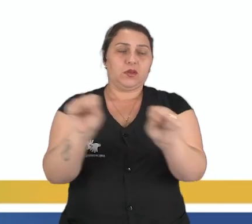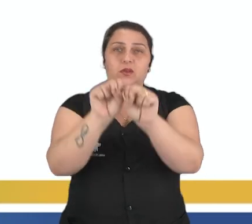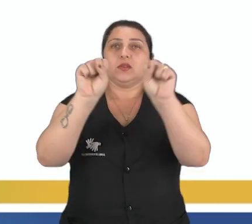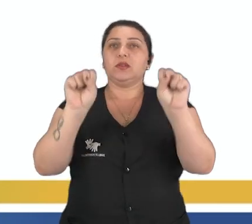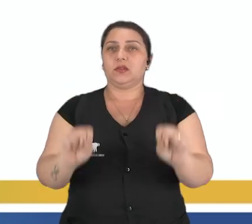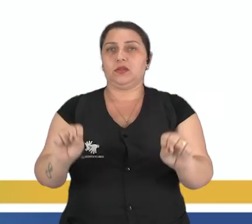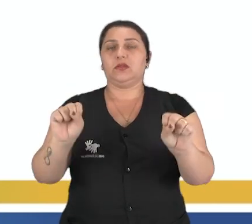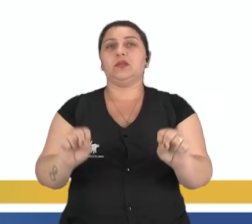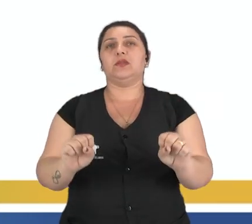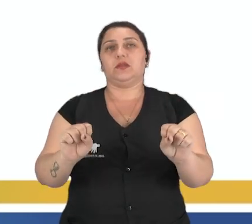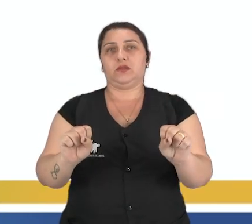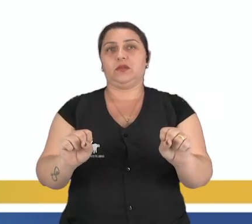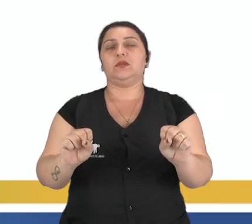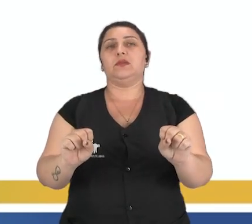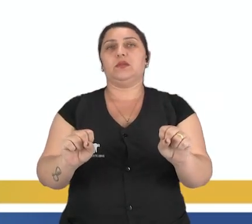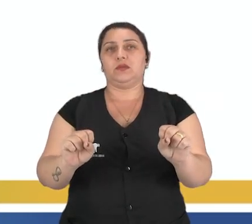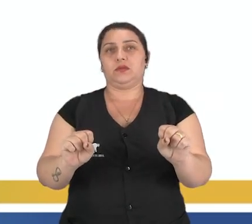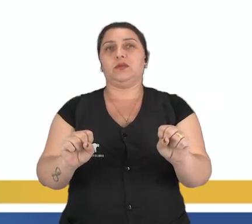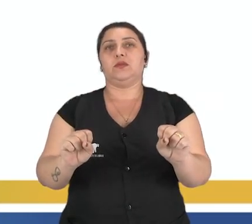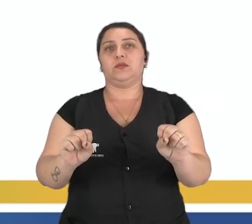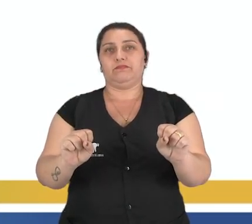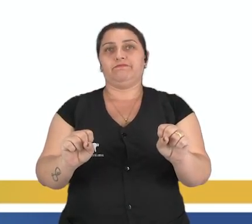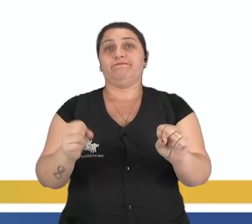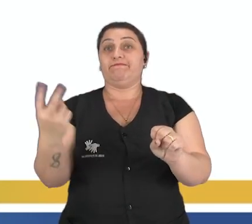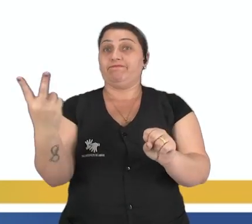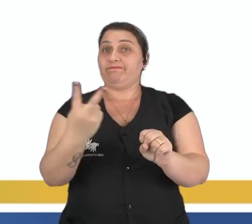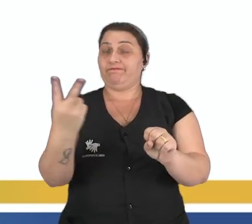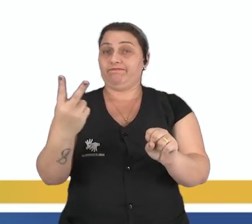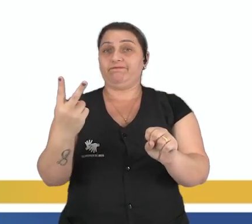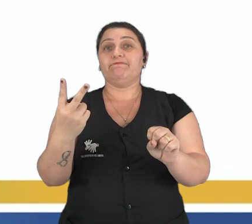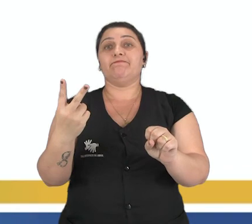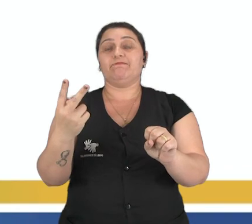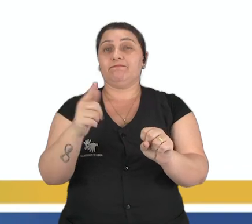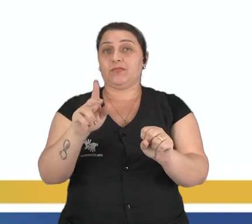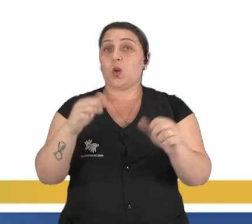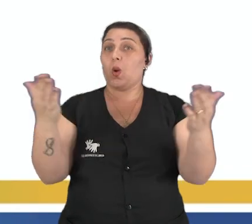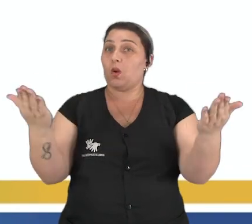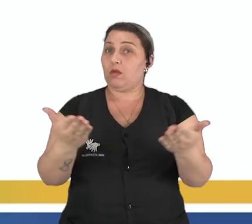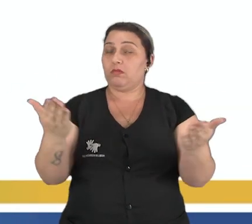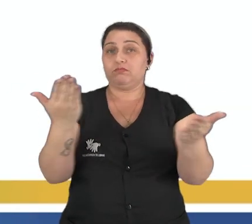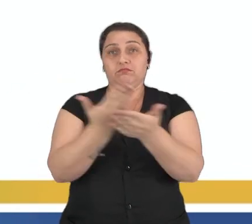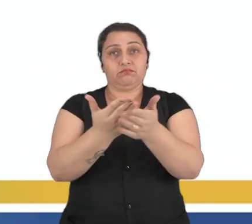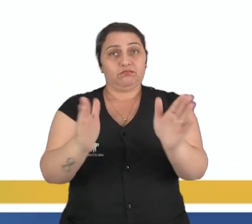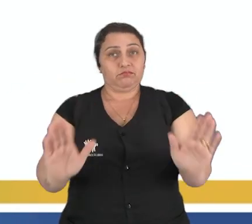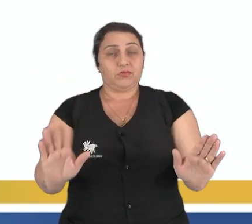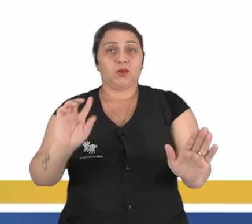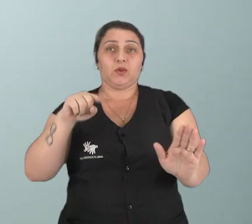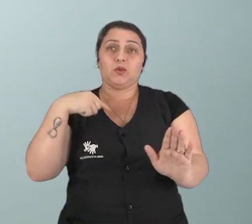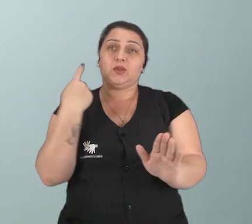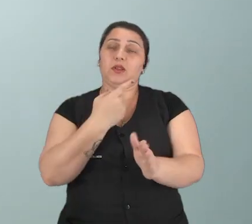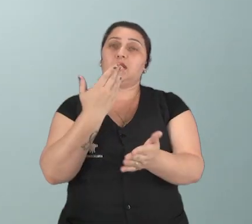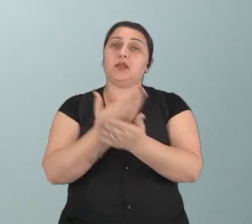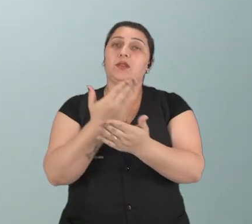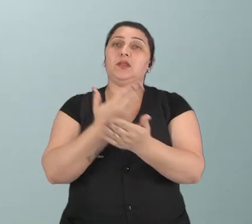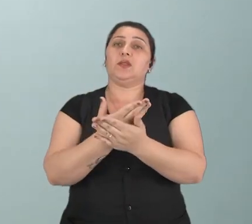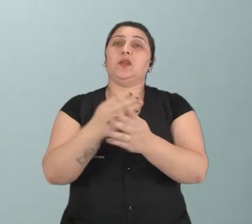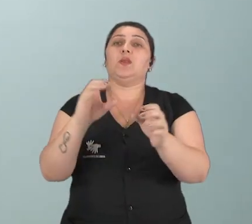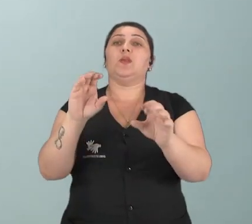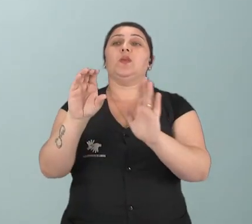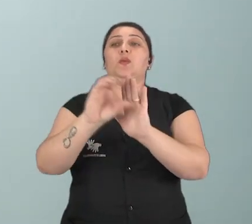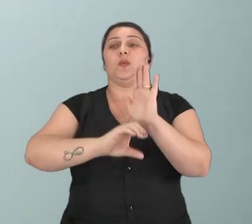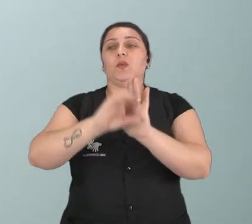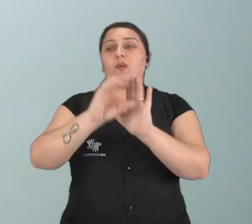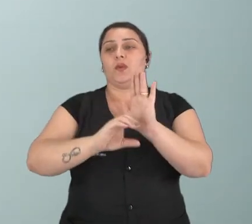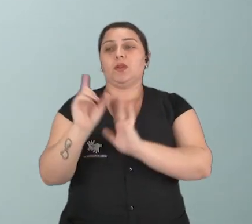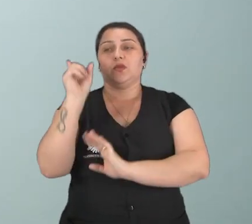sistemas de equações polinomiais do segundo grau. Então, por hoje é só. Em nossa aula a gente estudou aí esse conteúdo aí um pouquinho